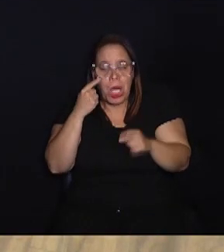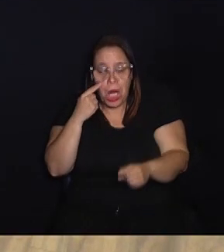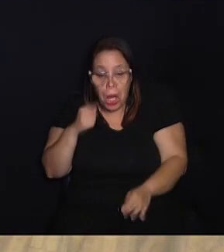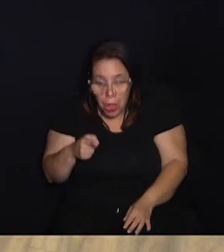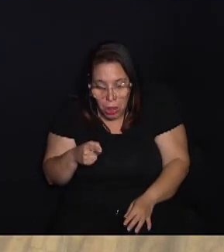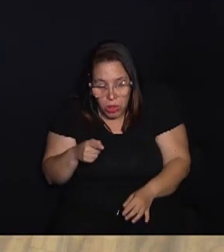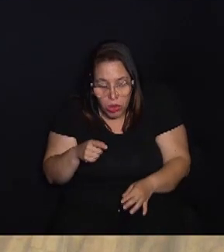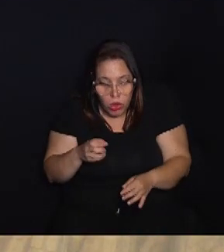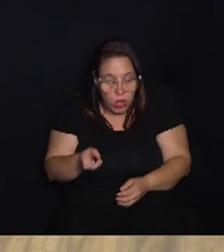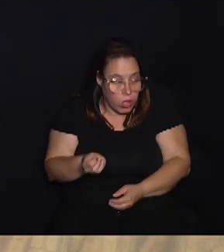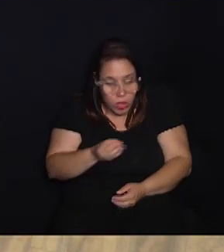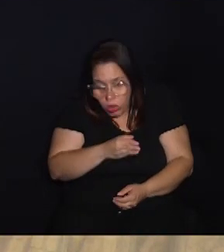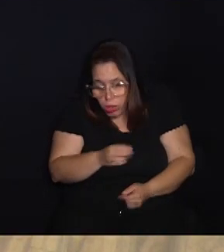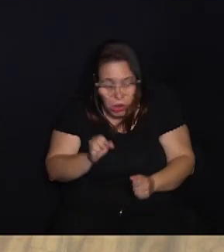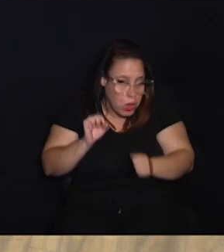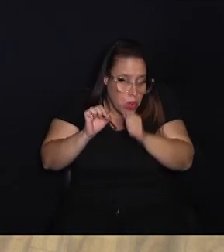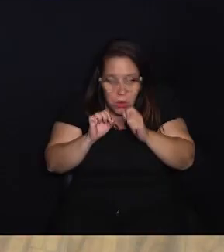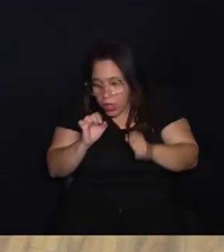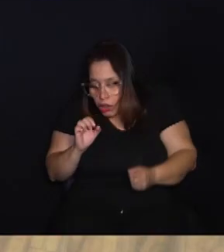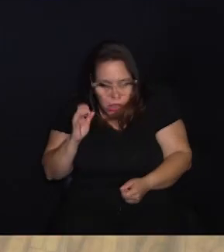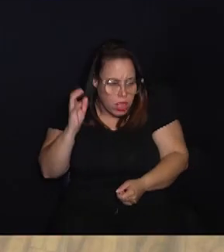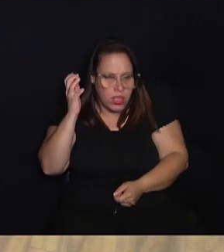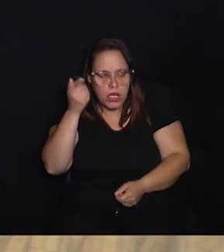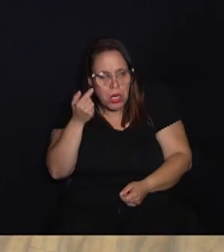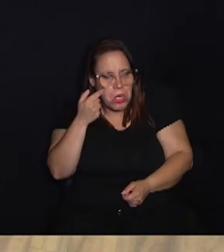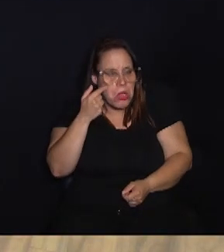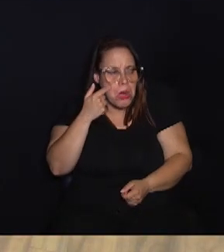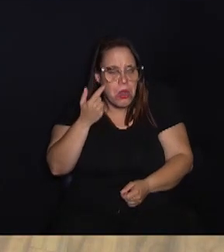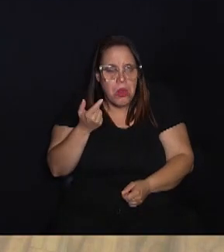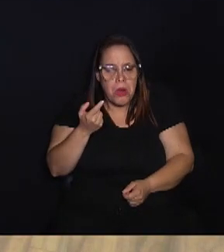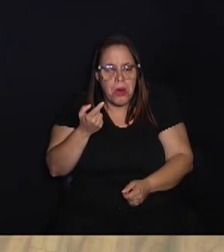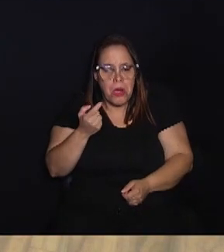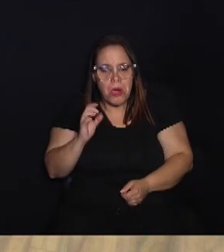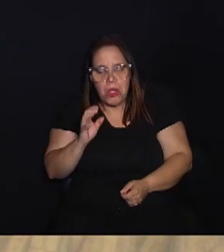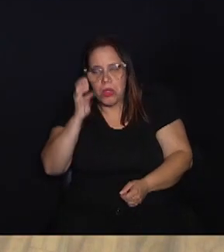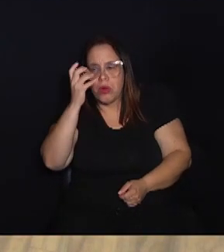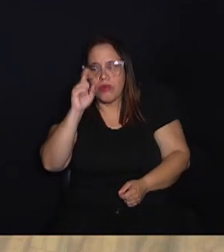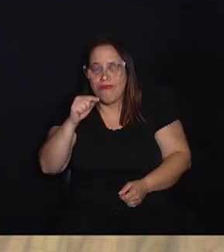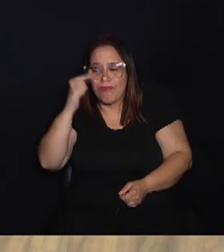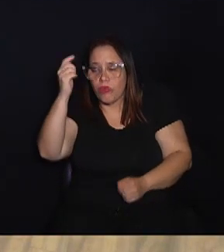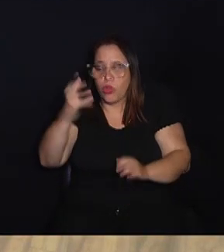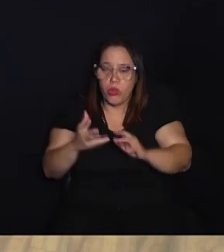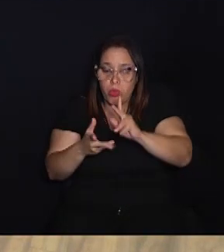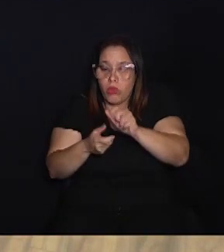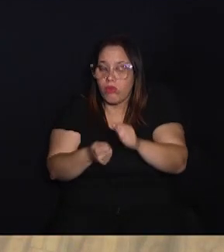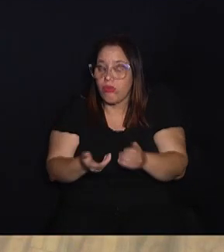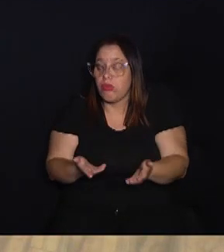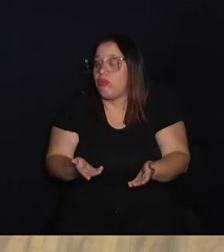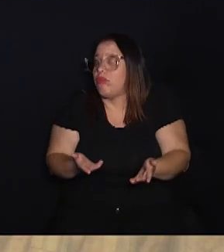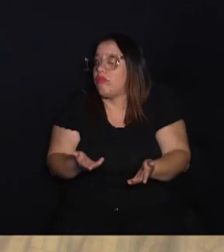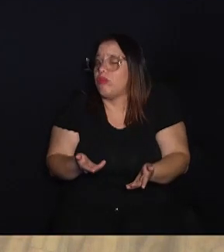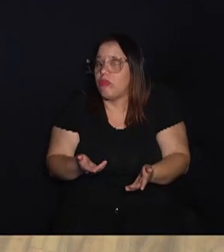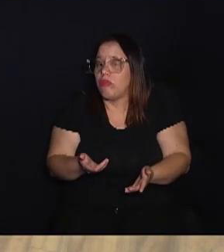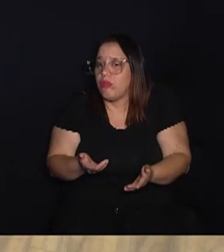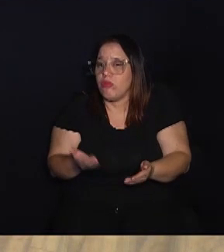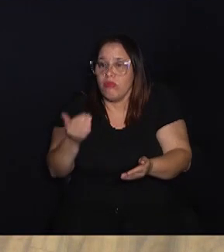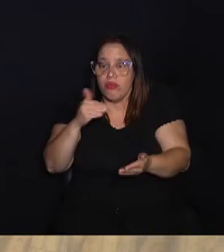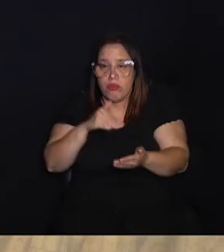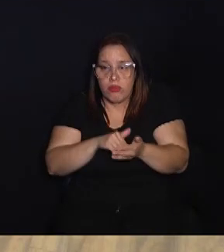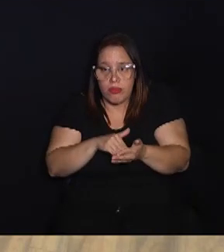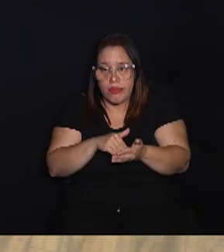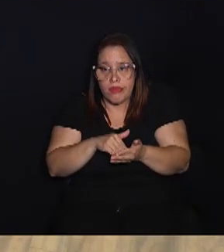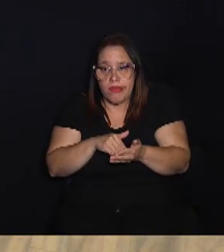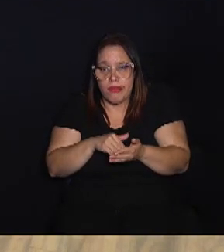se tem uma atualização, o que aconteceu, para olhar às vezes alguma coisa está acontecendo do outro lado do mundo. É algo que veio para ficar,